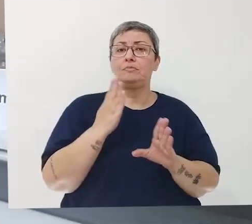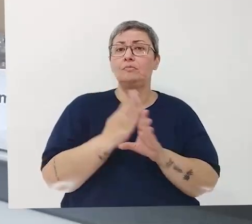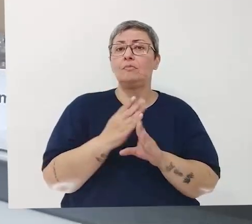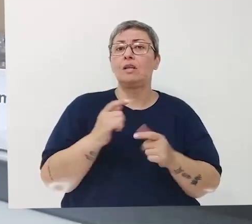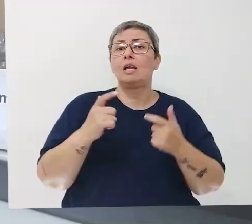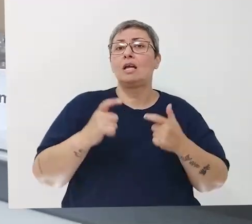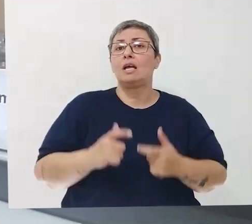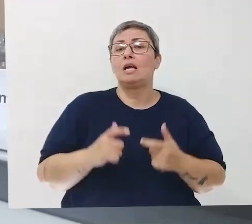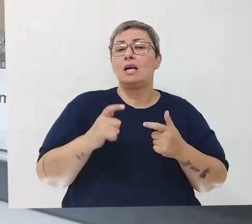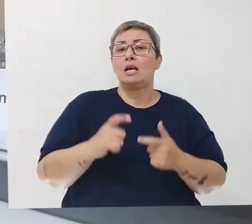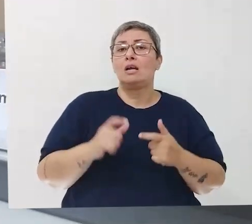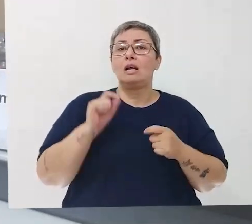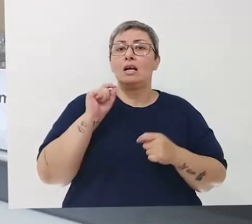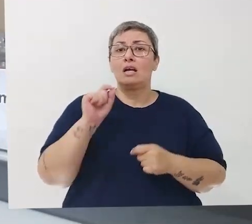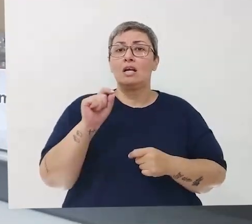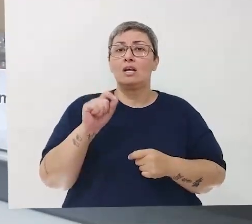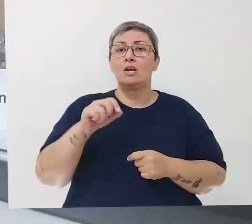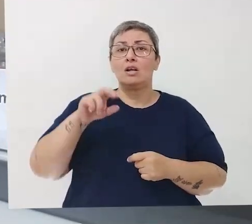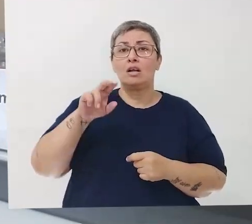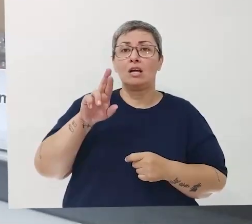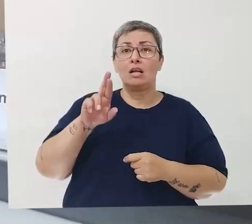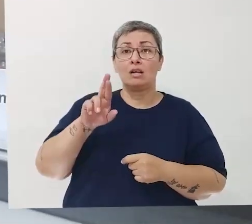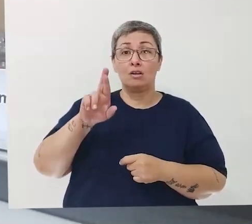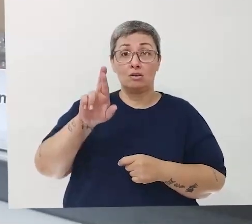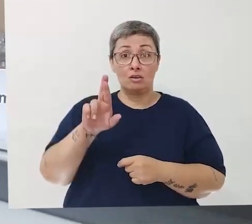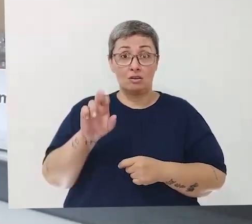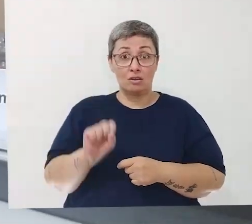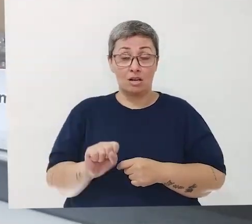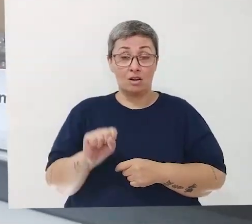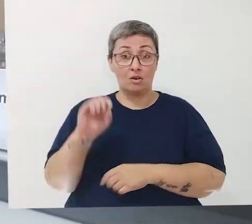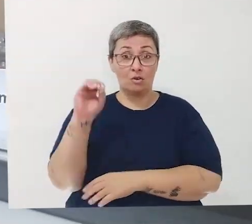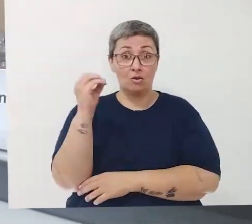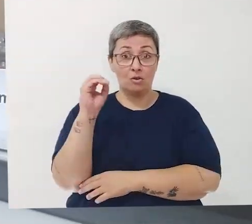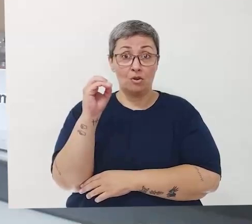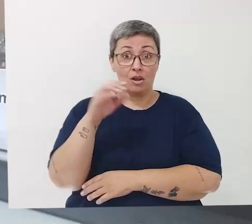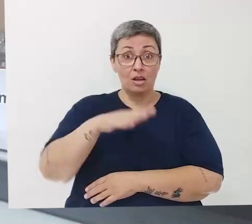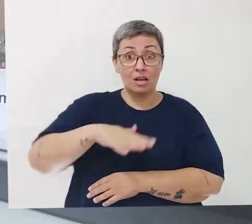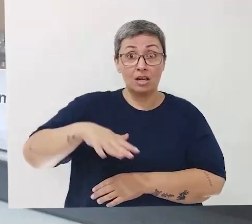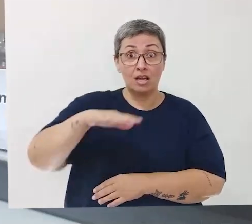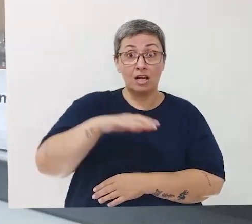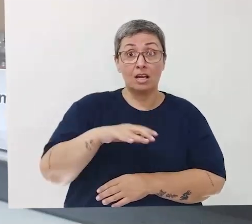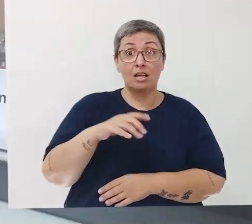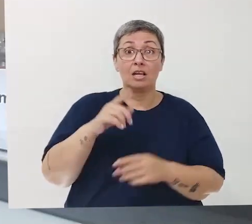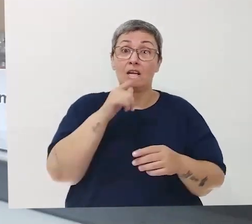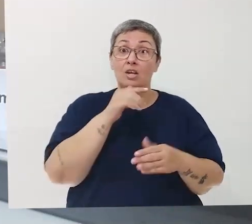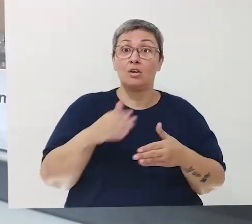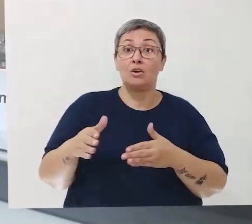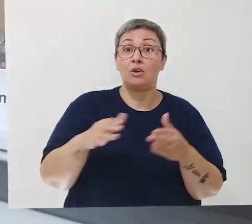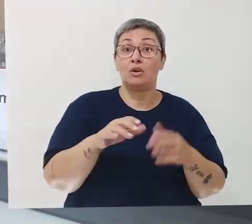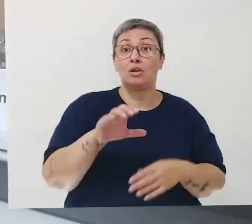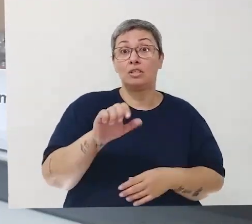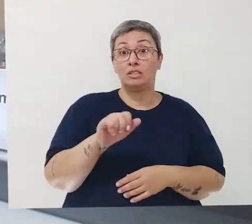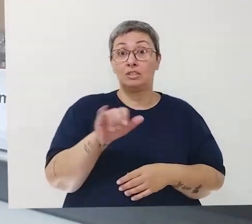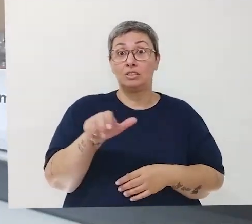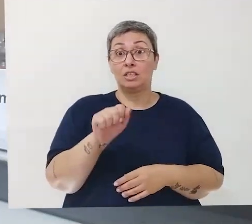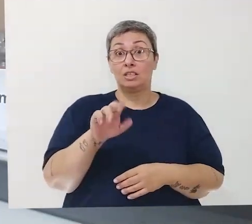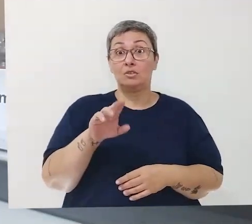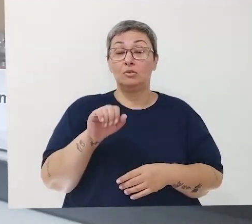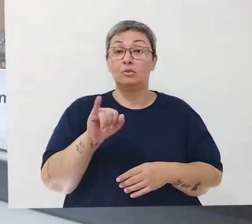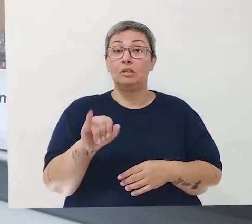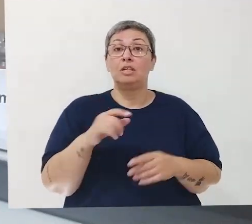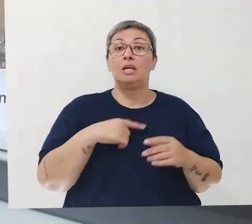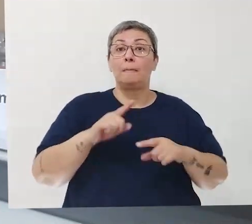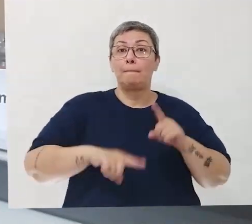encontra-se lá no Rio Grande do Sul, no Vale do Rio Jacuí, sendo a produção